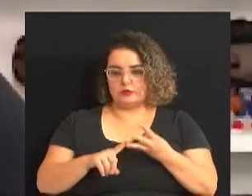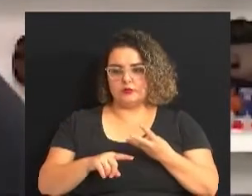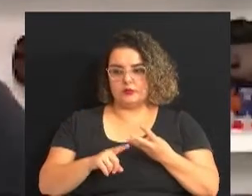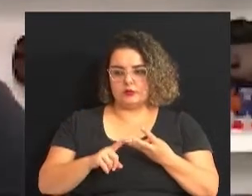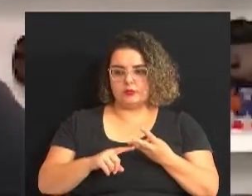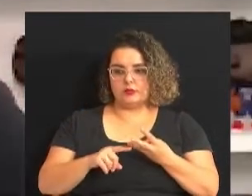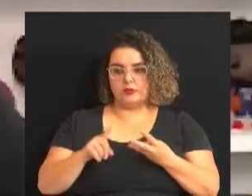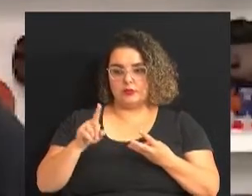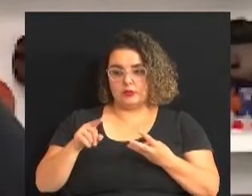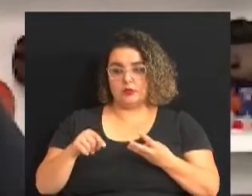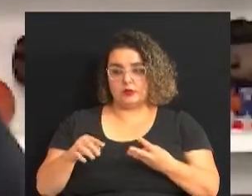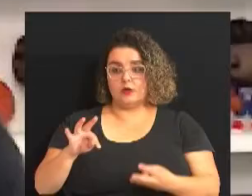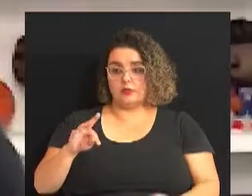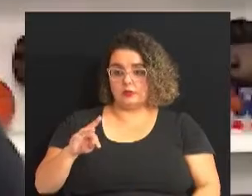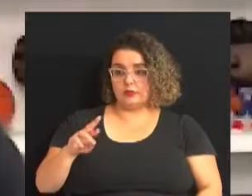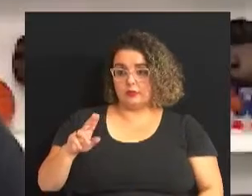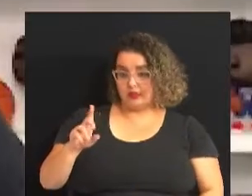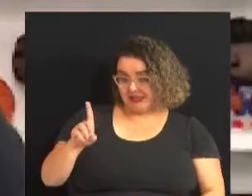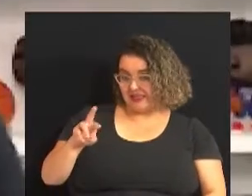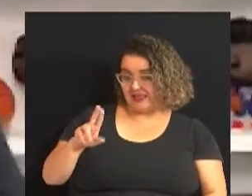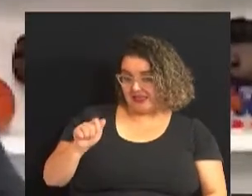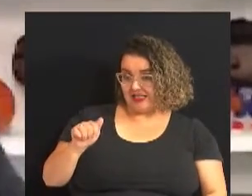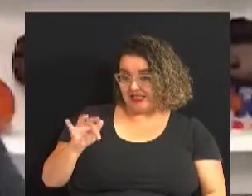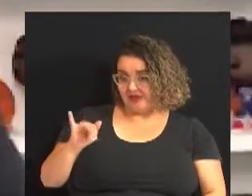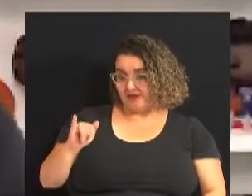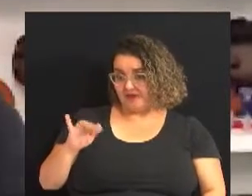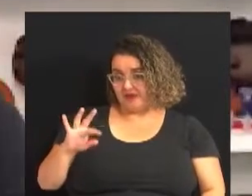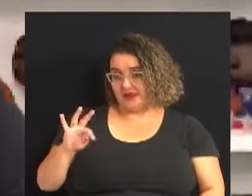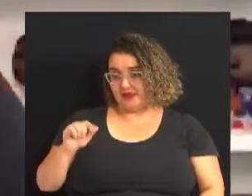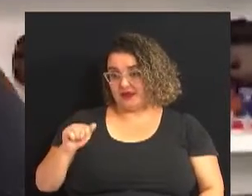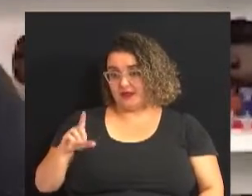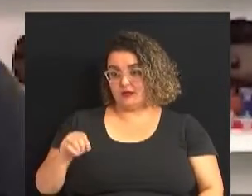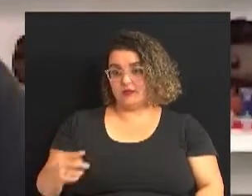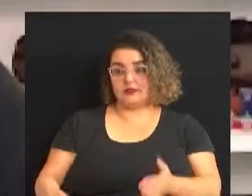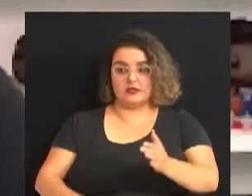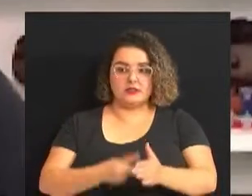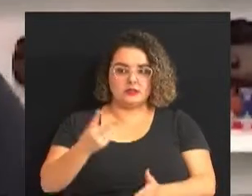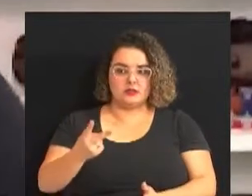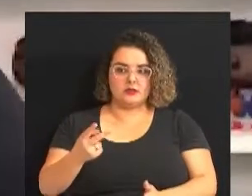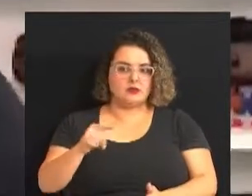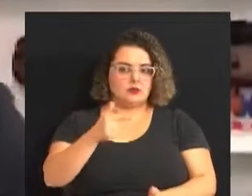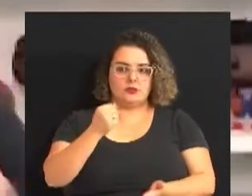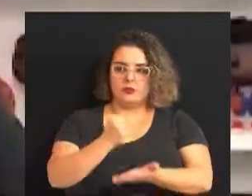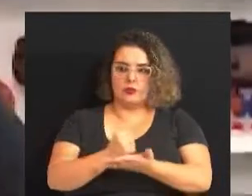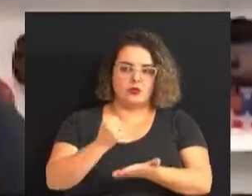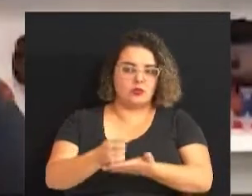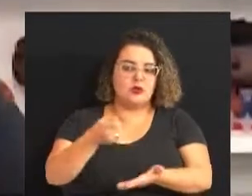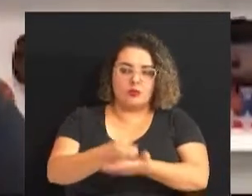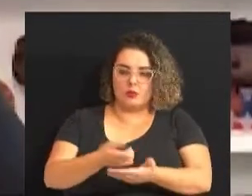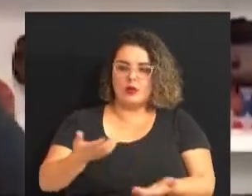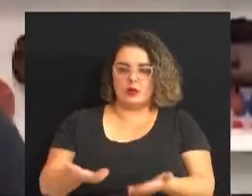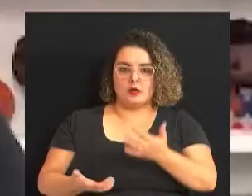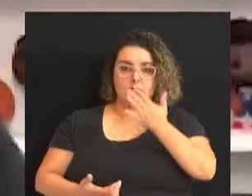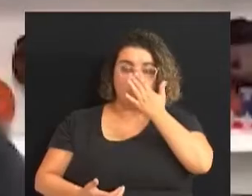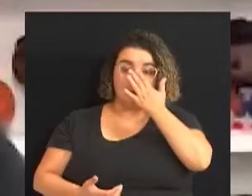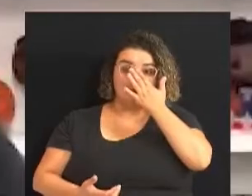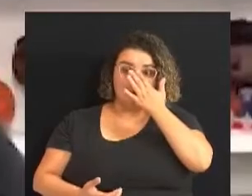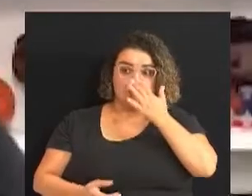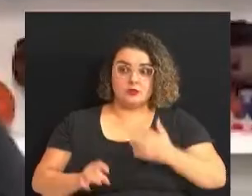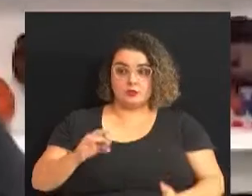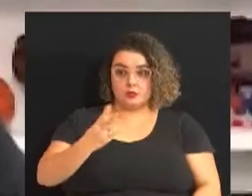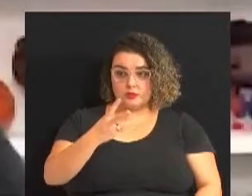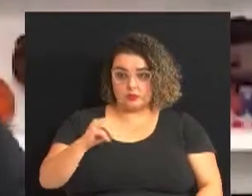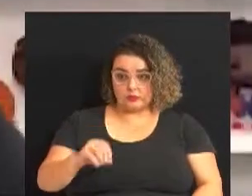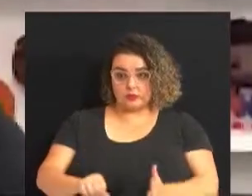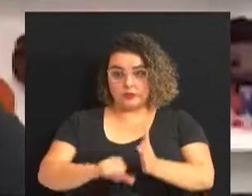jogador draftado, que assim, os jogadores que são escolhidos na segunda rodada do draft, eles não têm contrato garantidos. Apenas os 30 primeiros